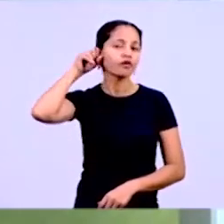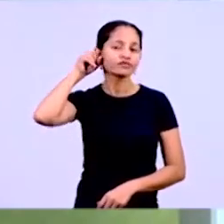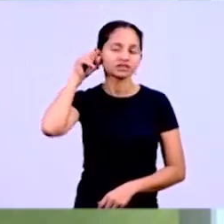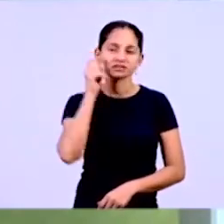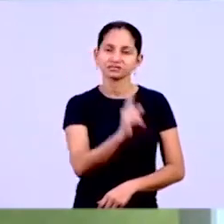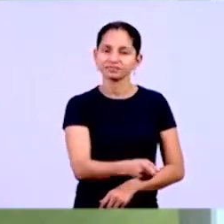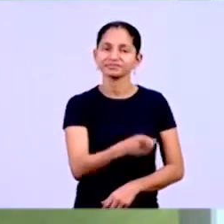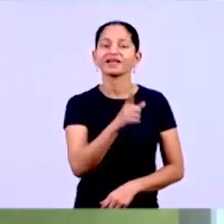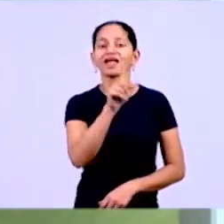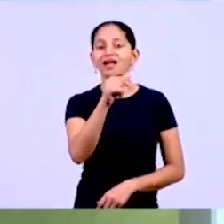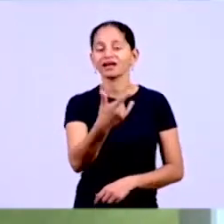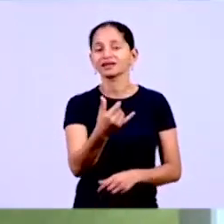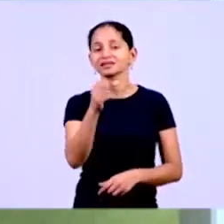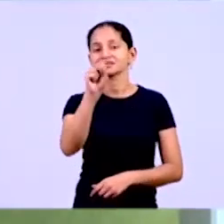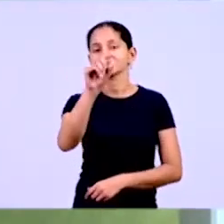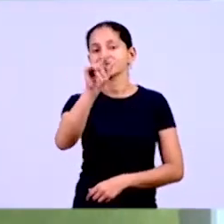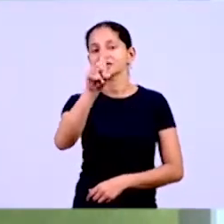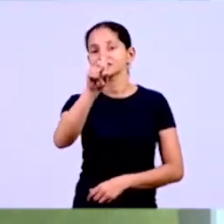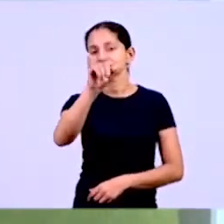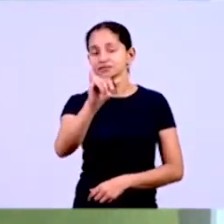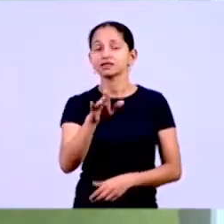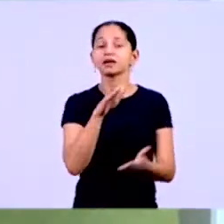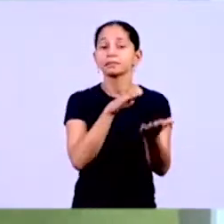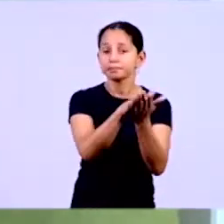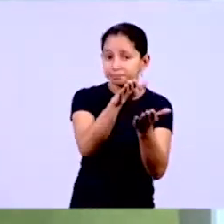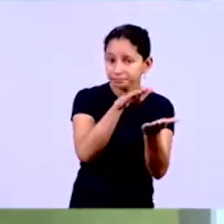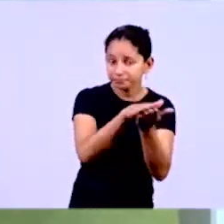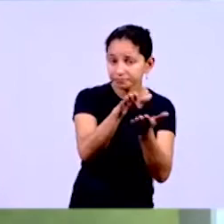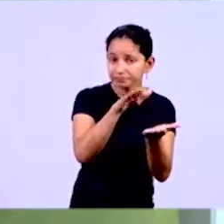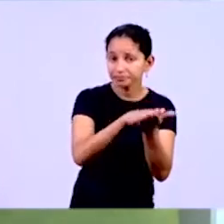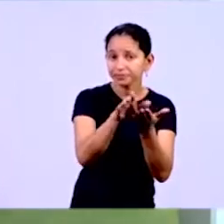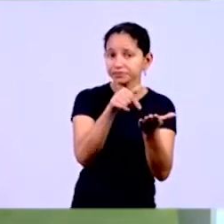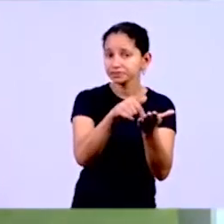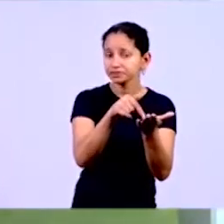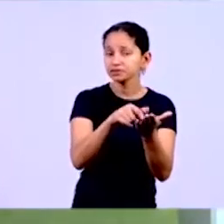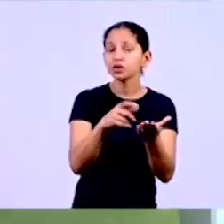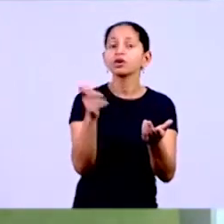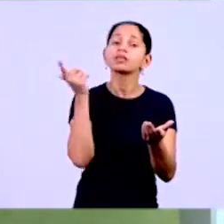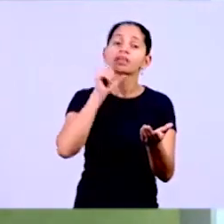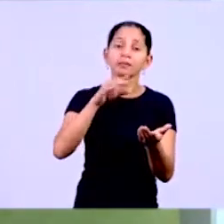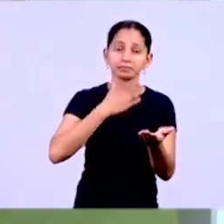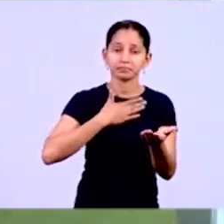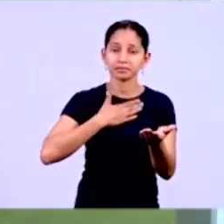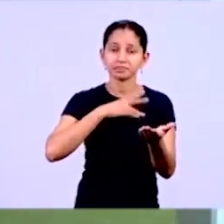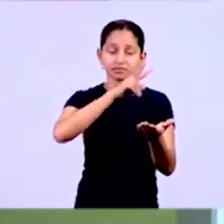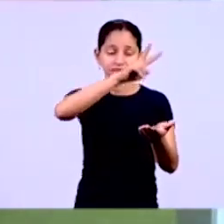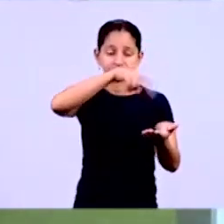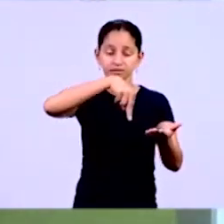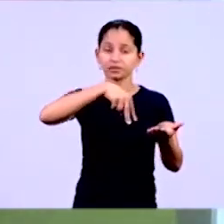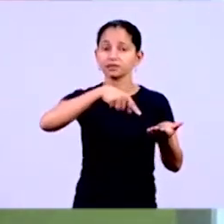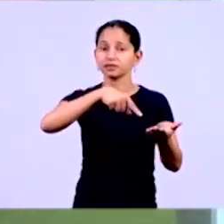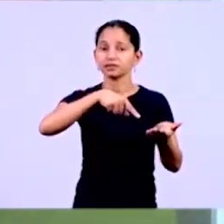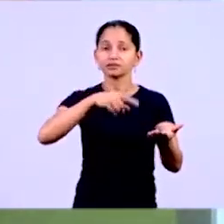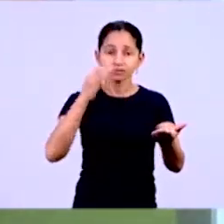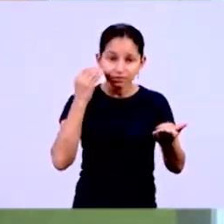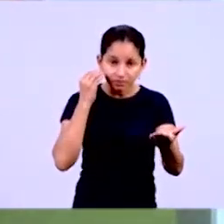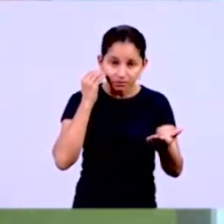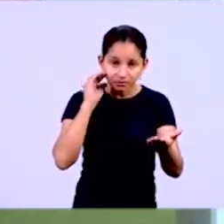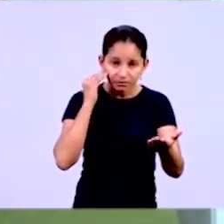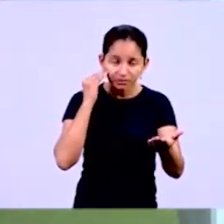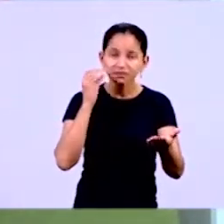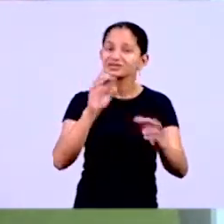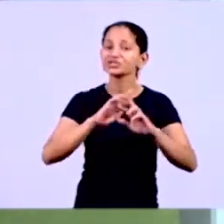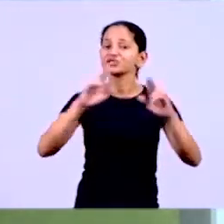como posso dizer também, uma impressora, o computador está imprimindo alguma coisa para mim, Percebo que tem alguns dispositivos